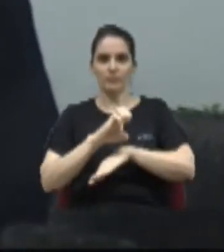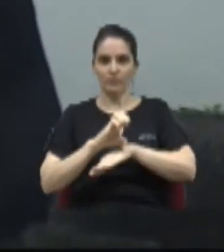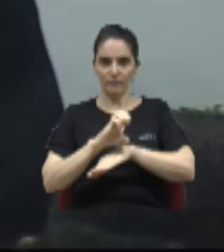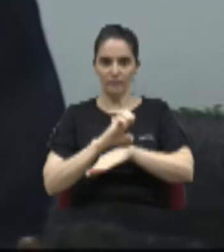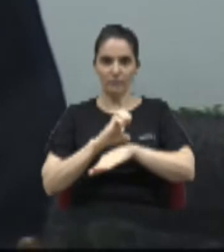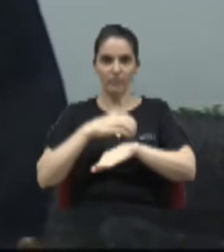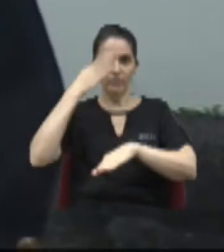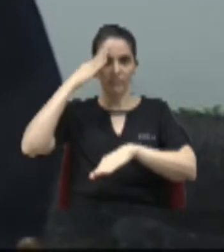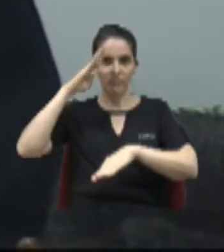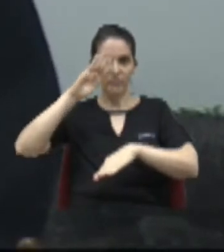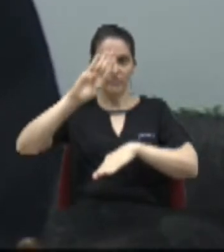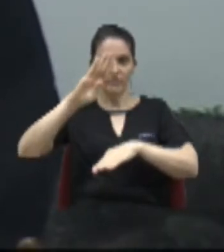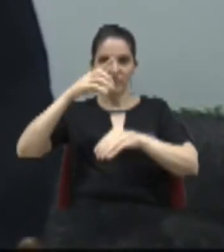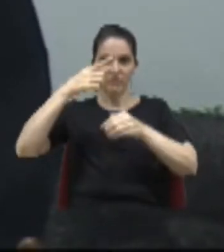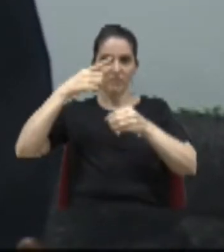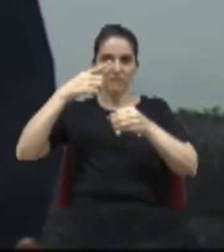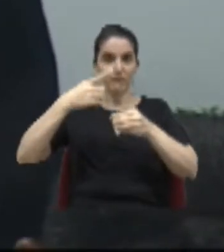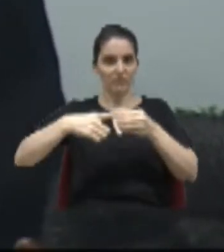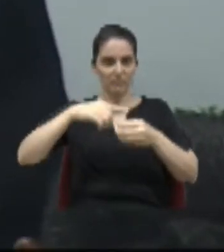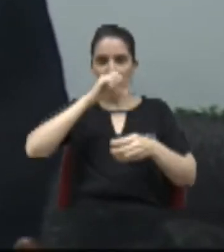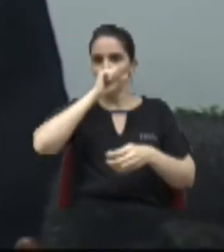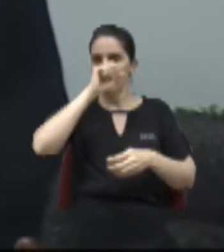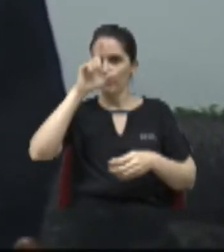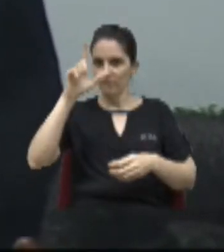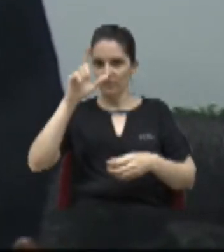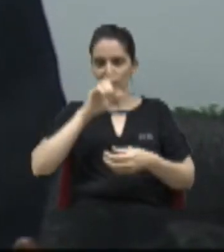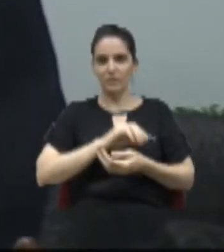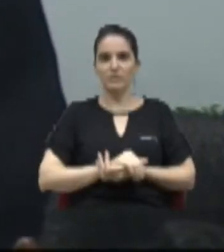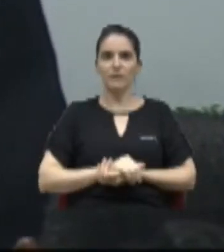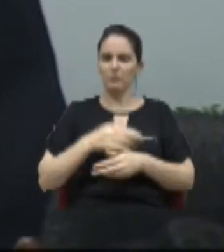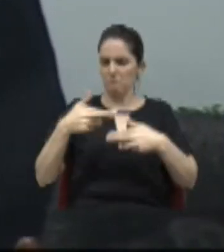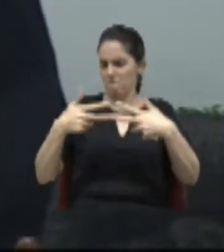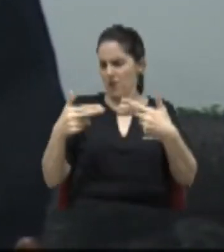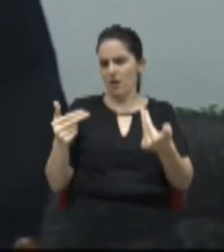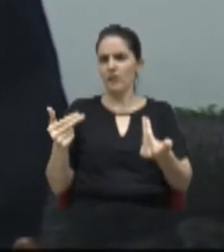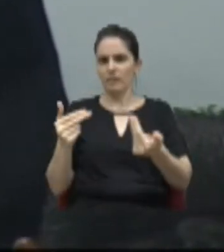de Limeira. Nós tivemos várias